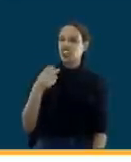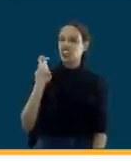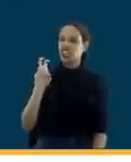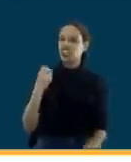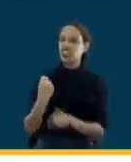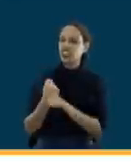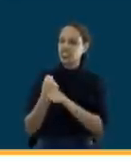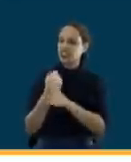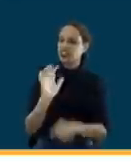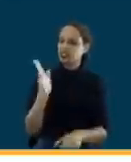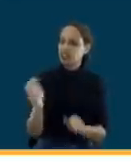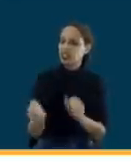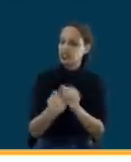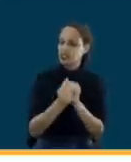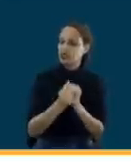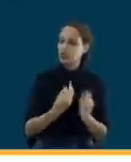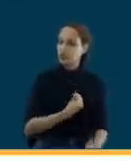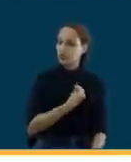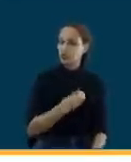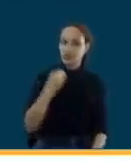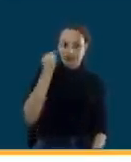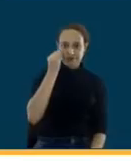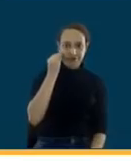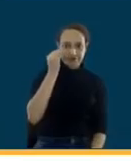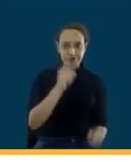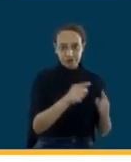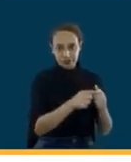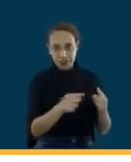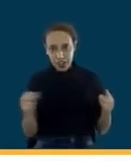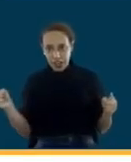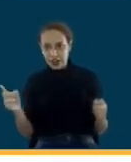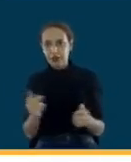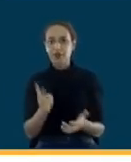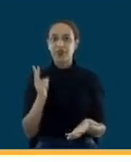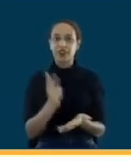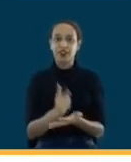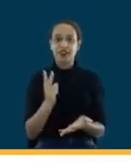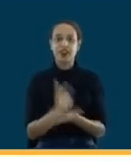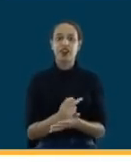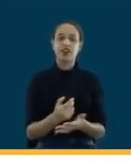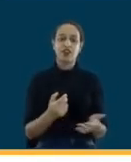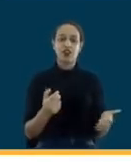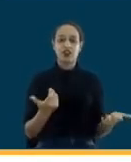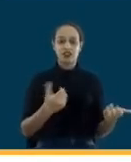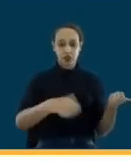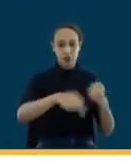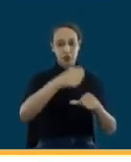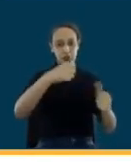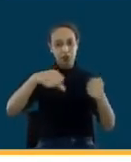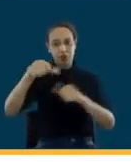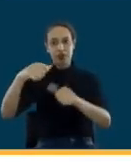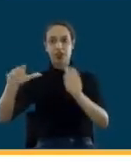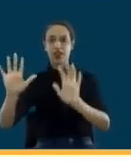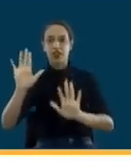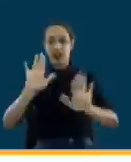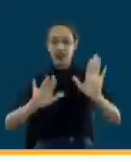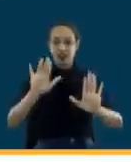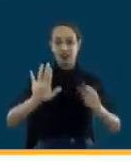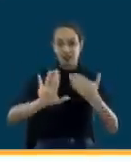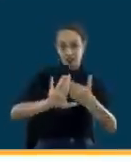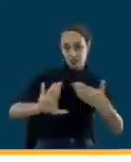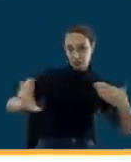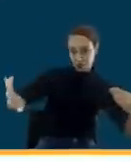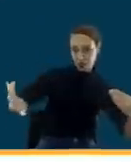de caminhada, né, e estamos sempre, vai cruzando, às vezes fica um tempo sem se ver, e outros é